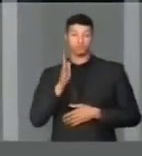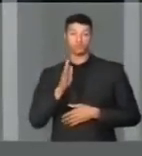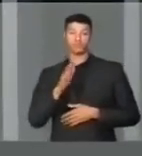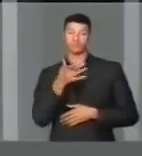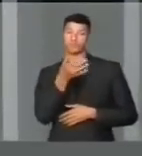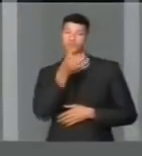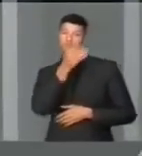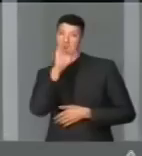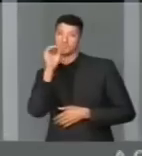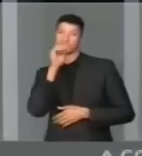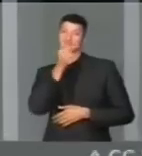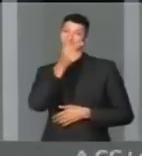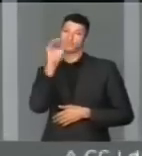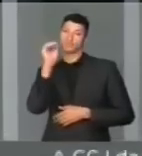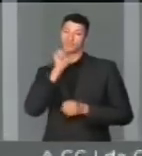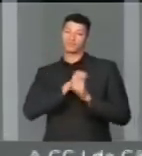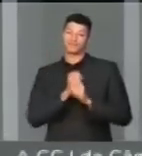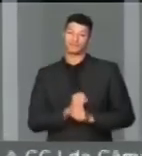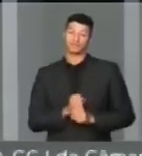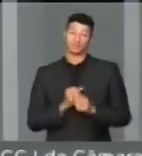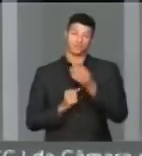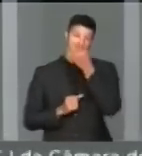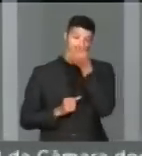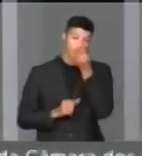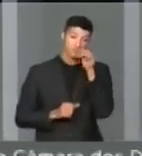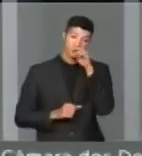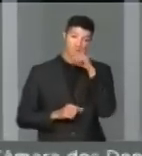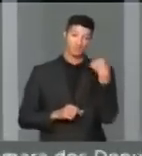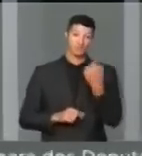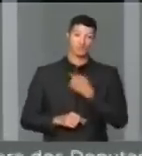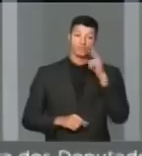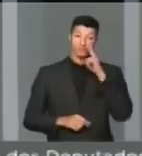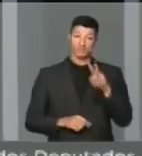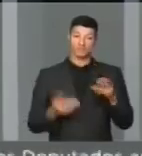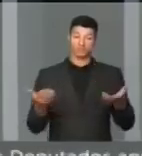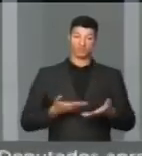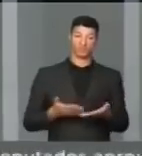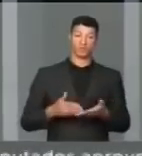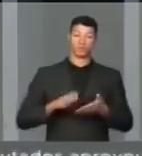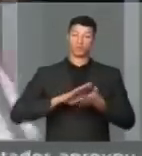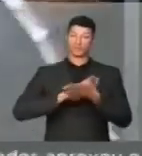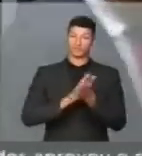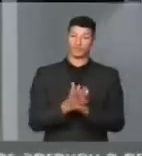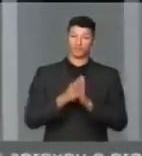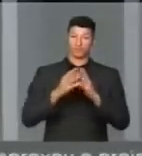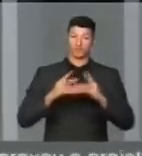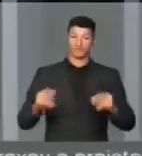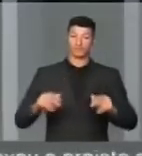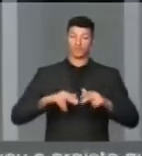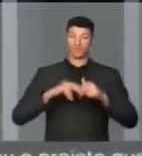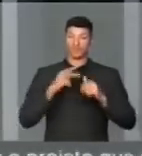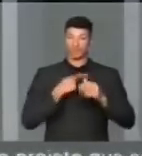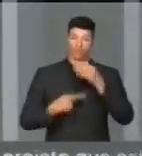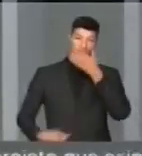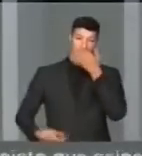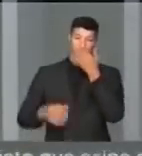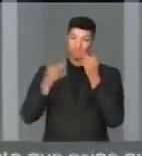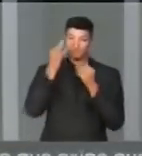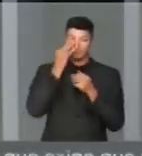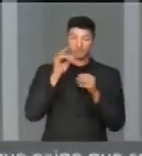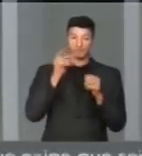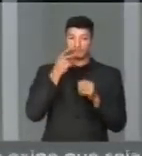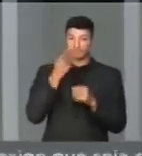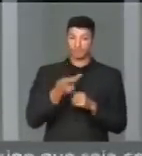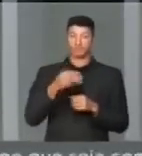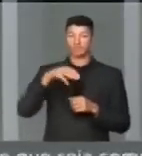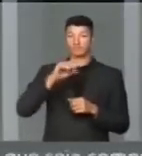de 60, 70 anos. E nós vemos agora, de repente, sendo destruída pela presidente Dilma, que vem